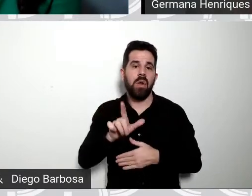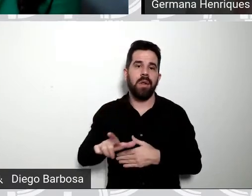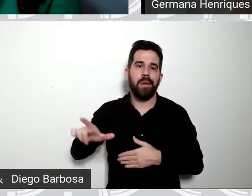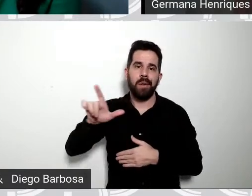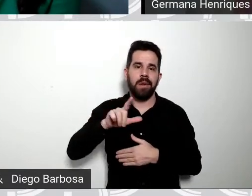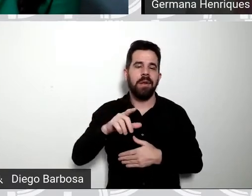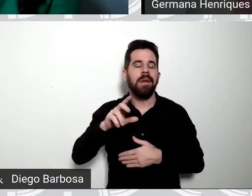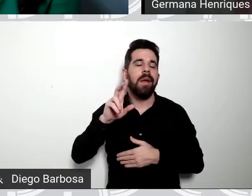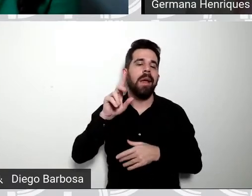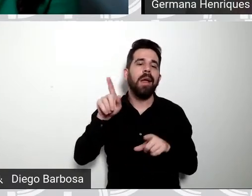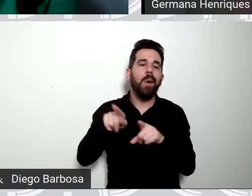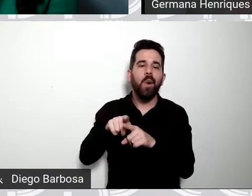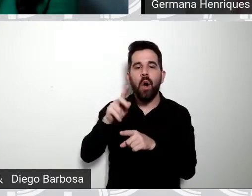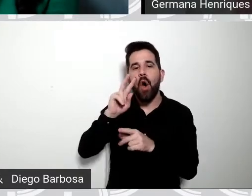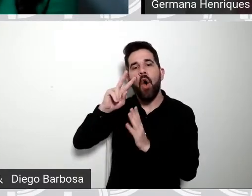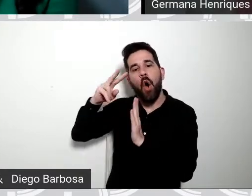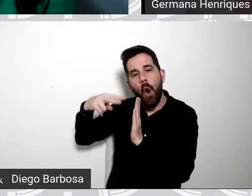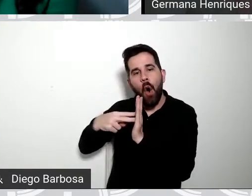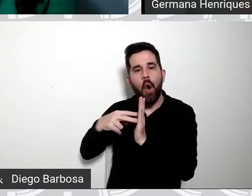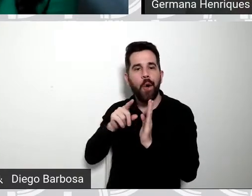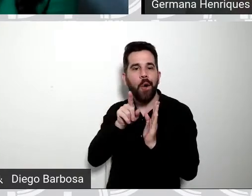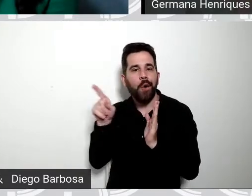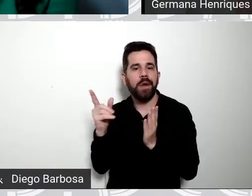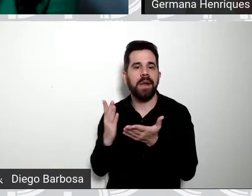né? E se dizia assim,